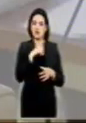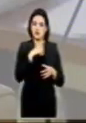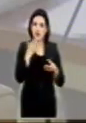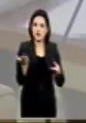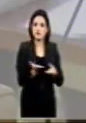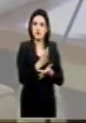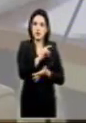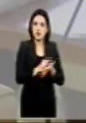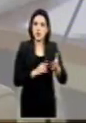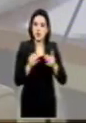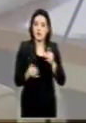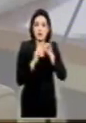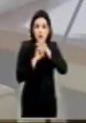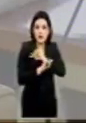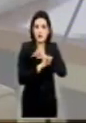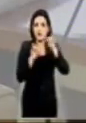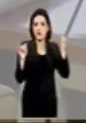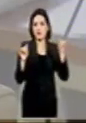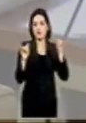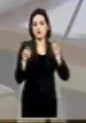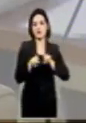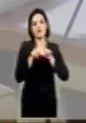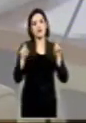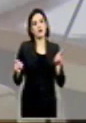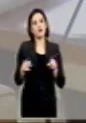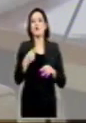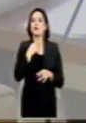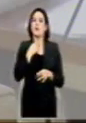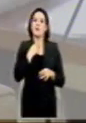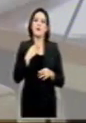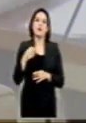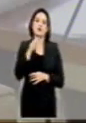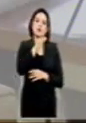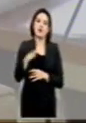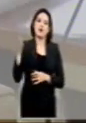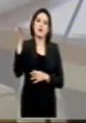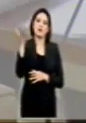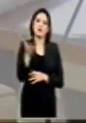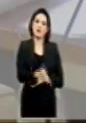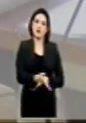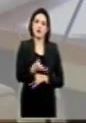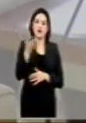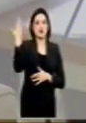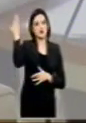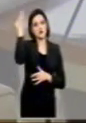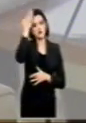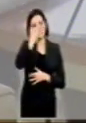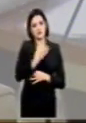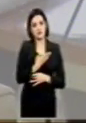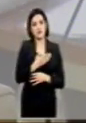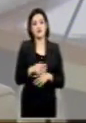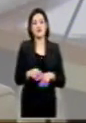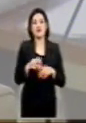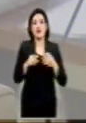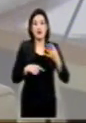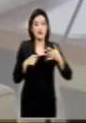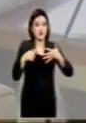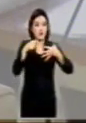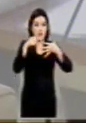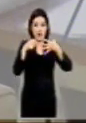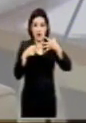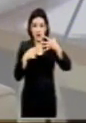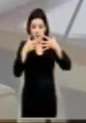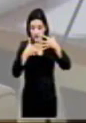revela-se inapta à invalidação de eventual ação penal, e cito aqui dezena de